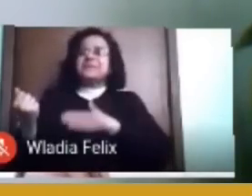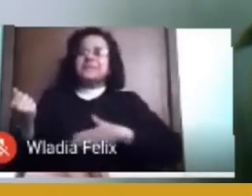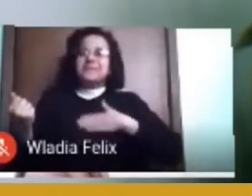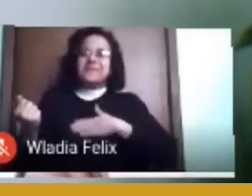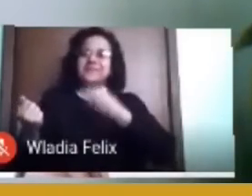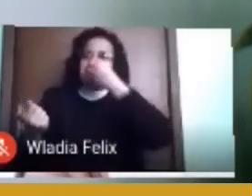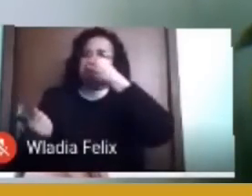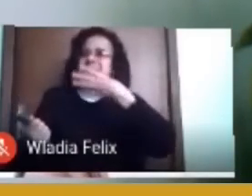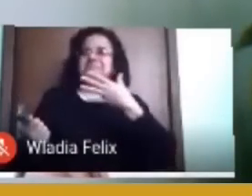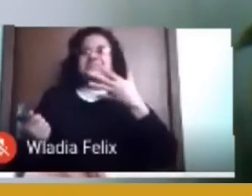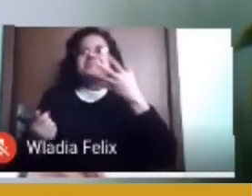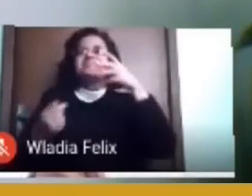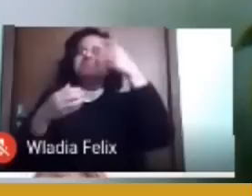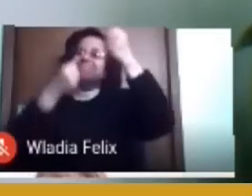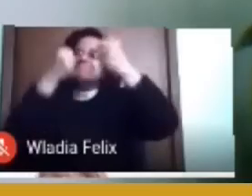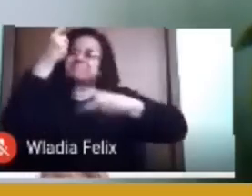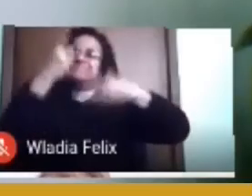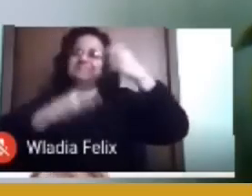há outra forma.